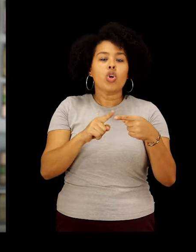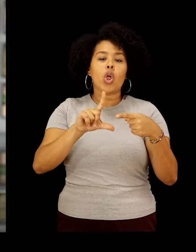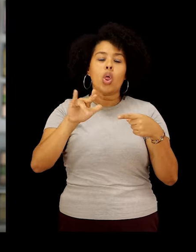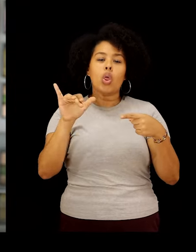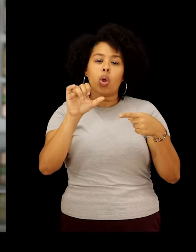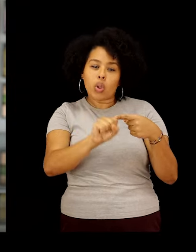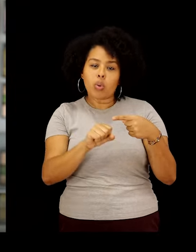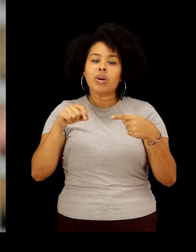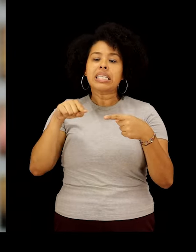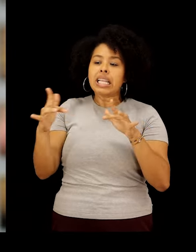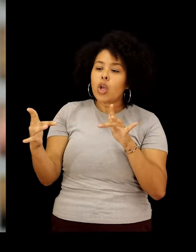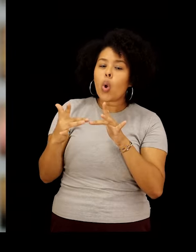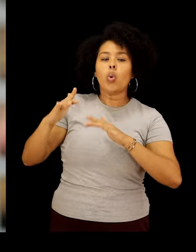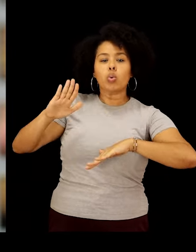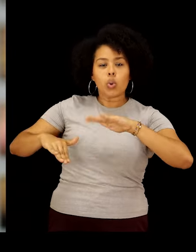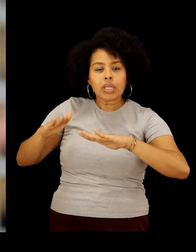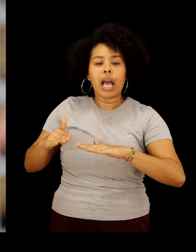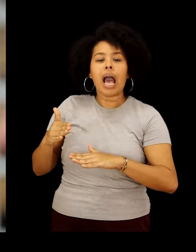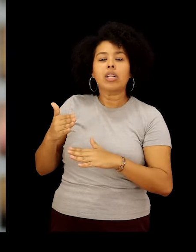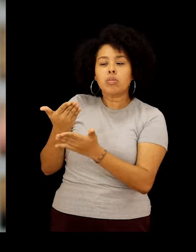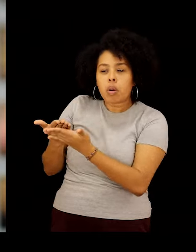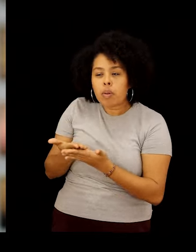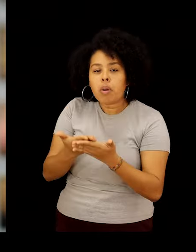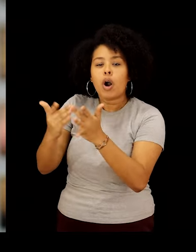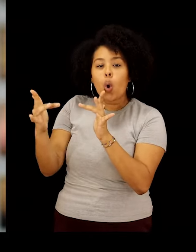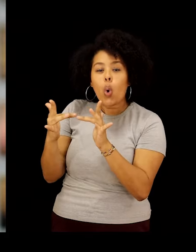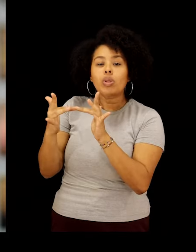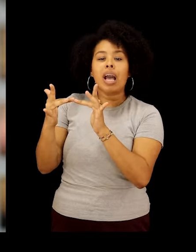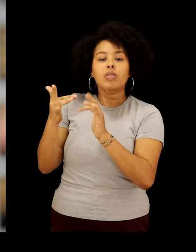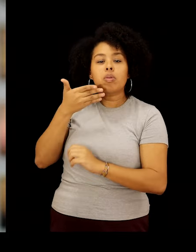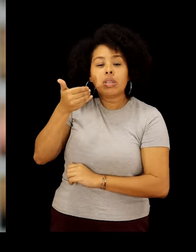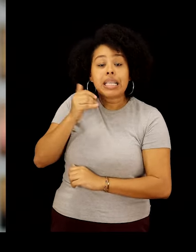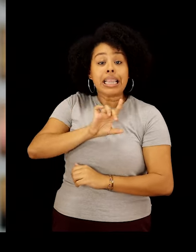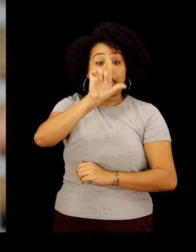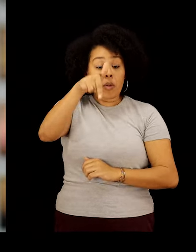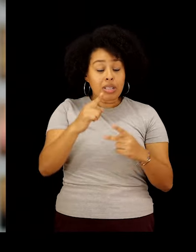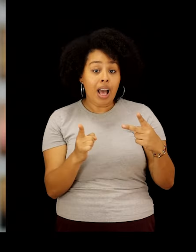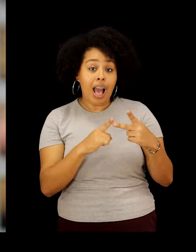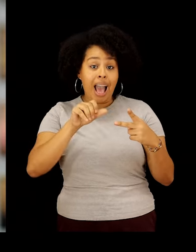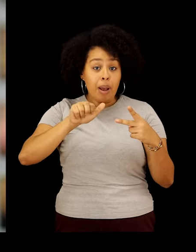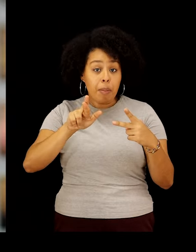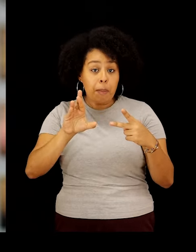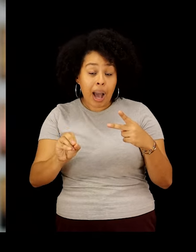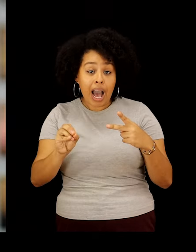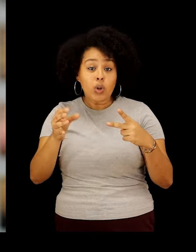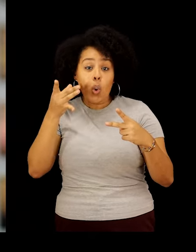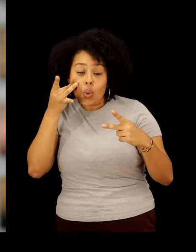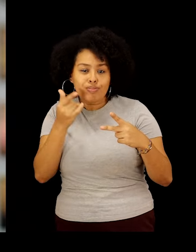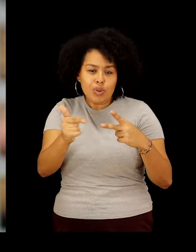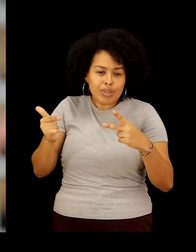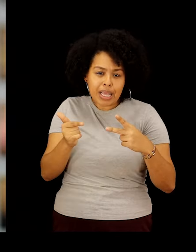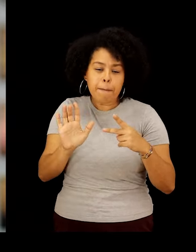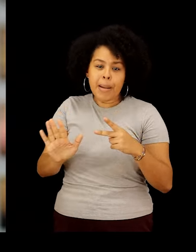tocou com Naná, que bebeu da fonte de Naná. Ver Amaro, que mesmo não tendo trabalhado